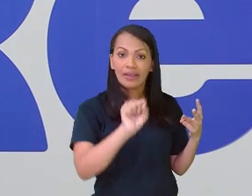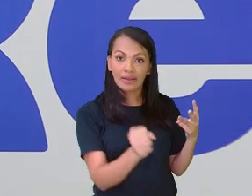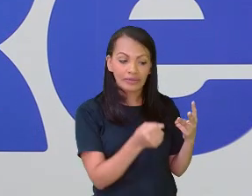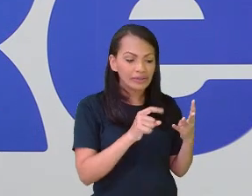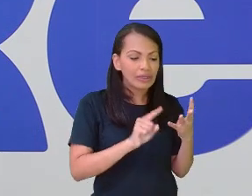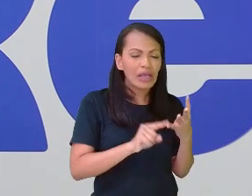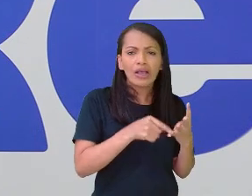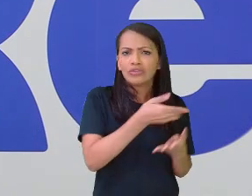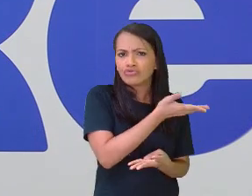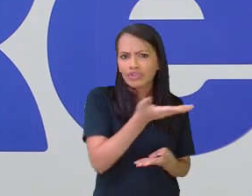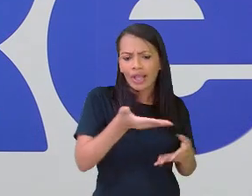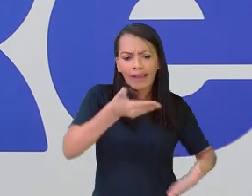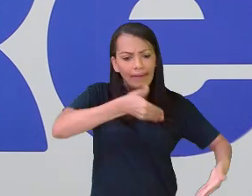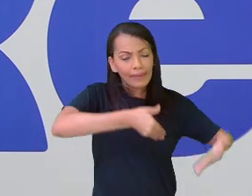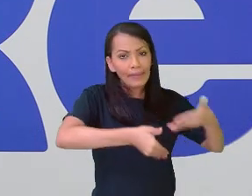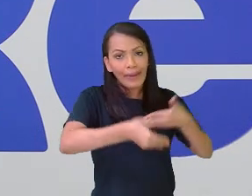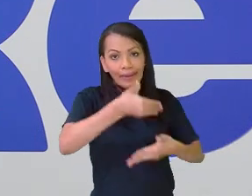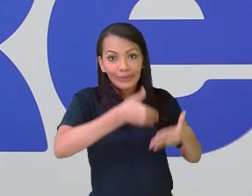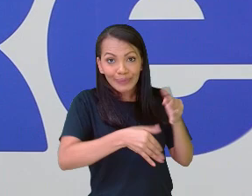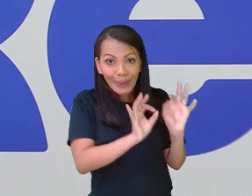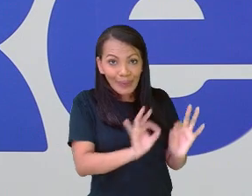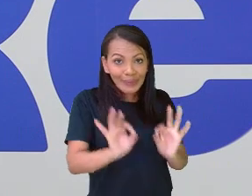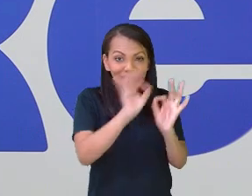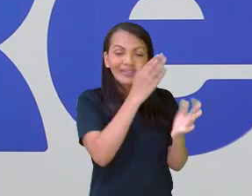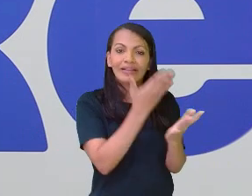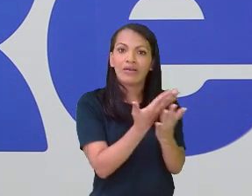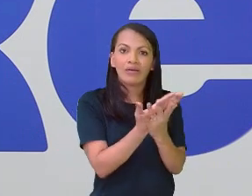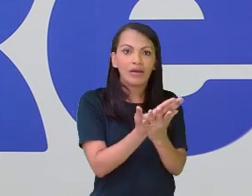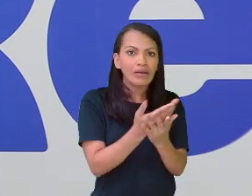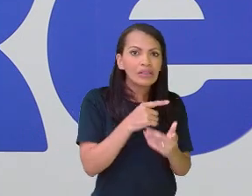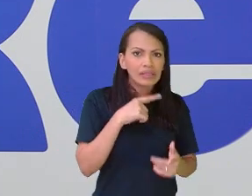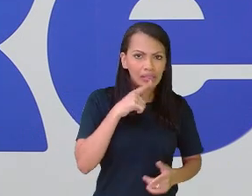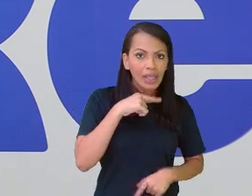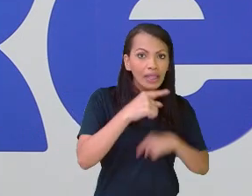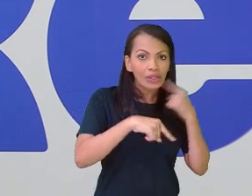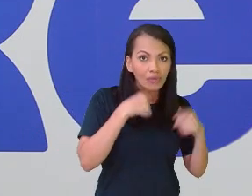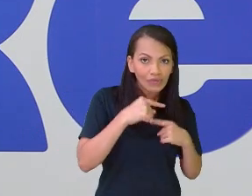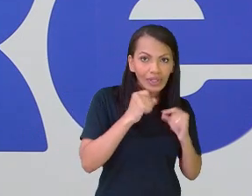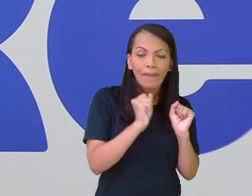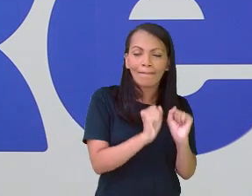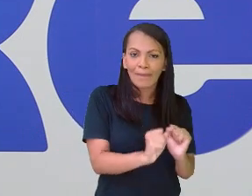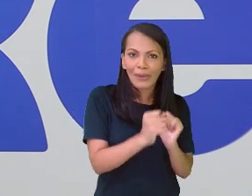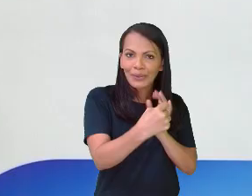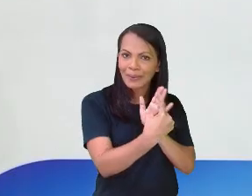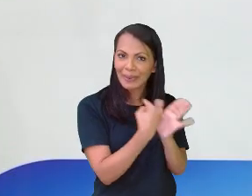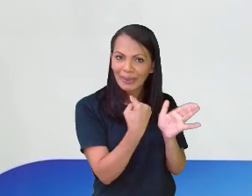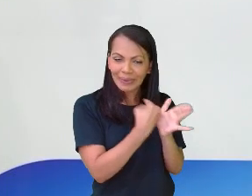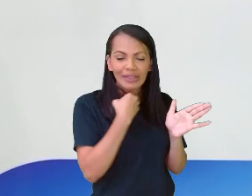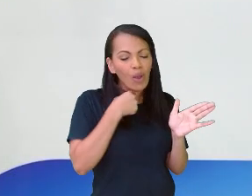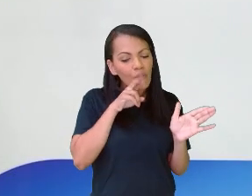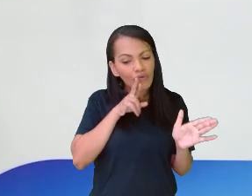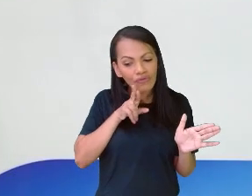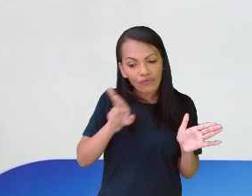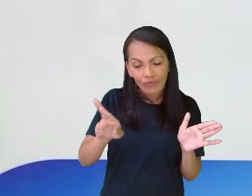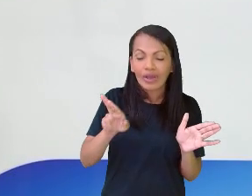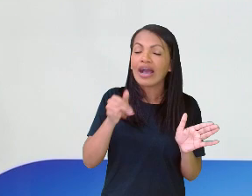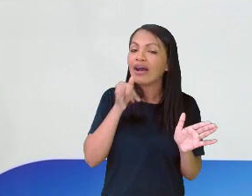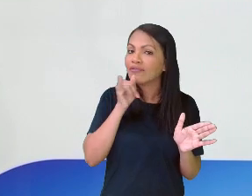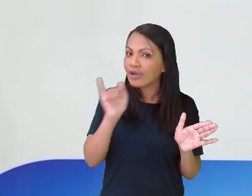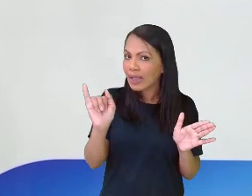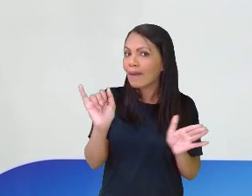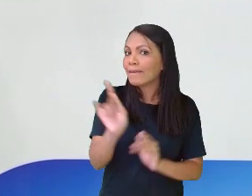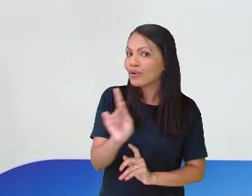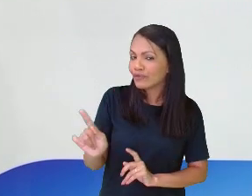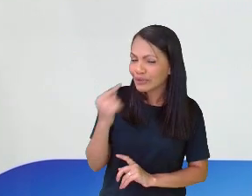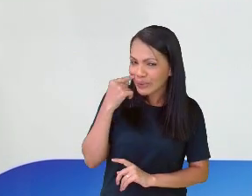estão interagindo. Então, olha, se liga na aula e qualquer dúvida vocês falam por aqui. É isso aí, professora Sinara. Que